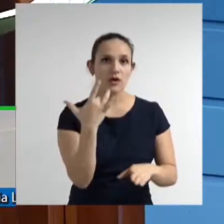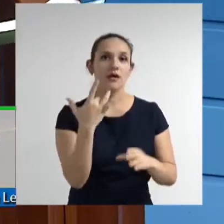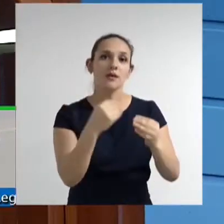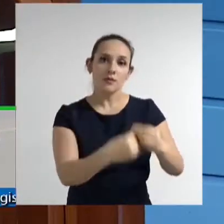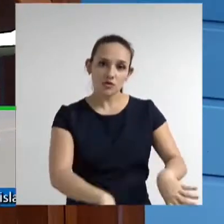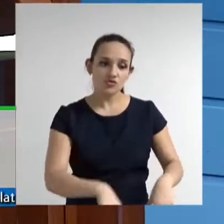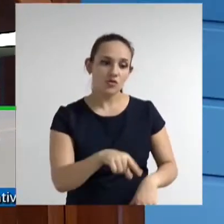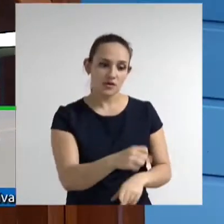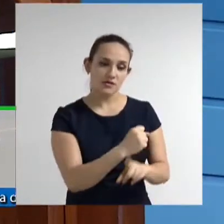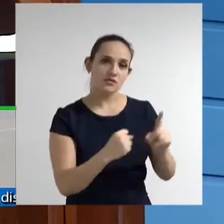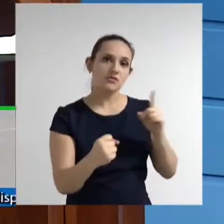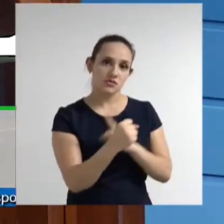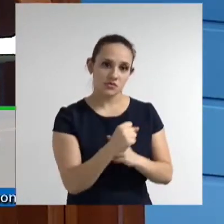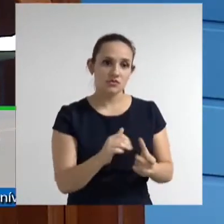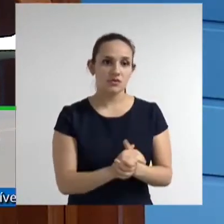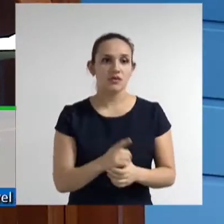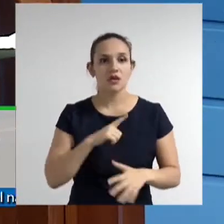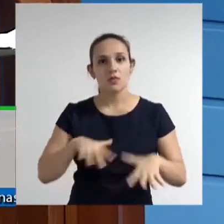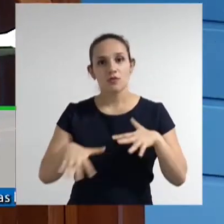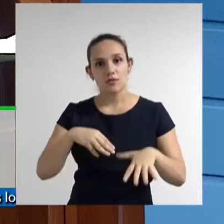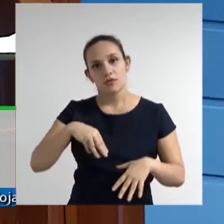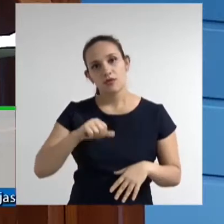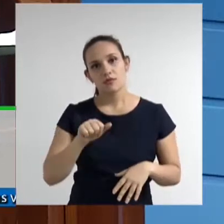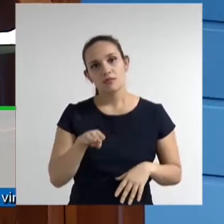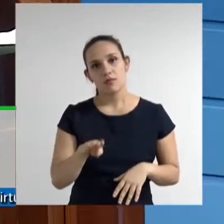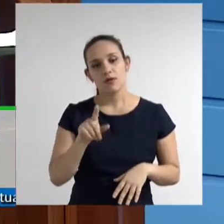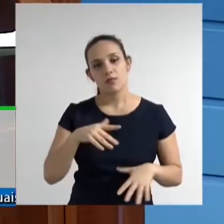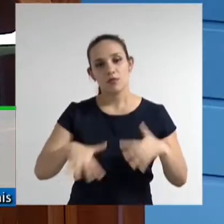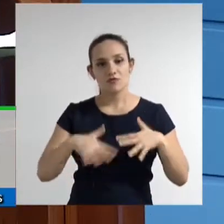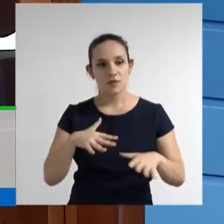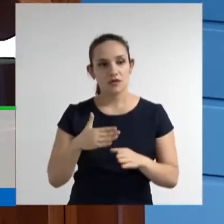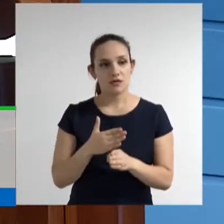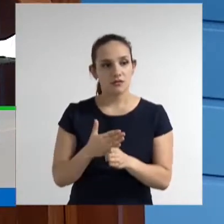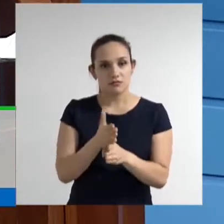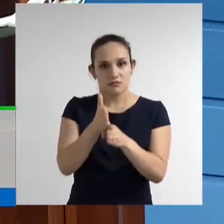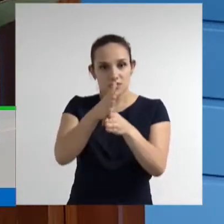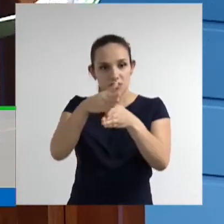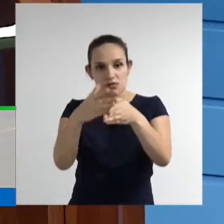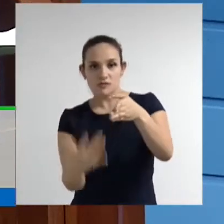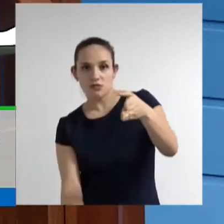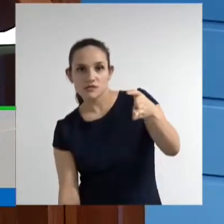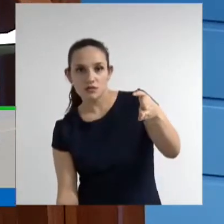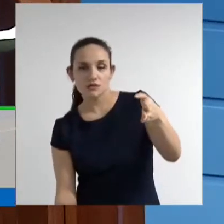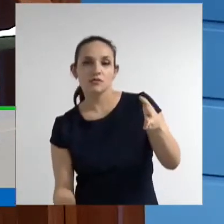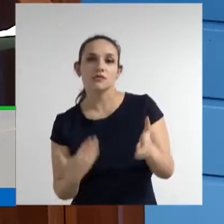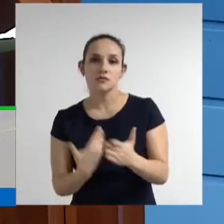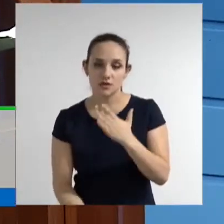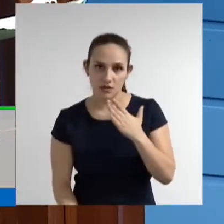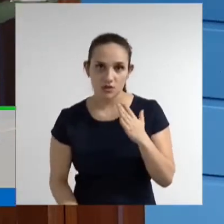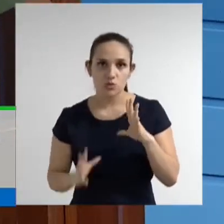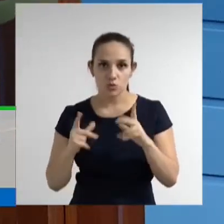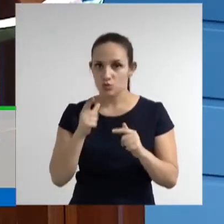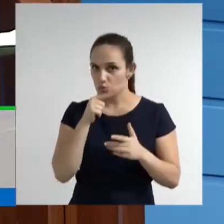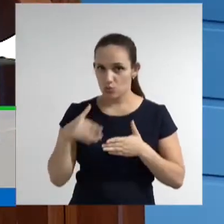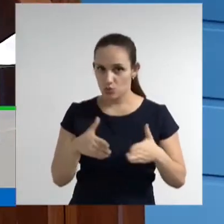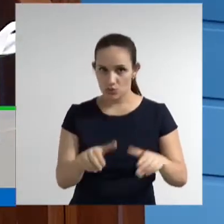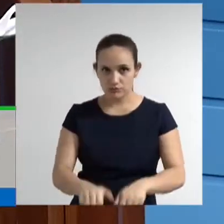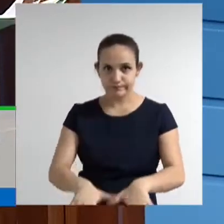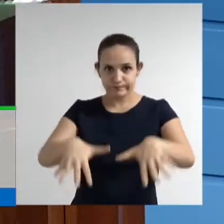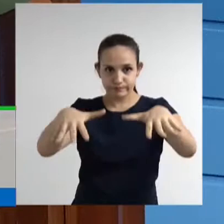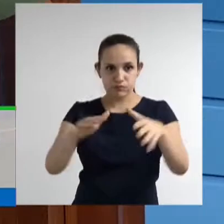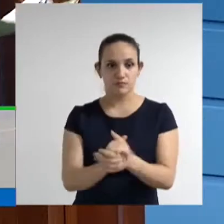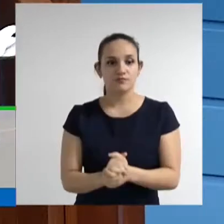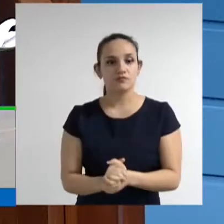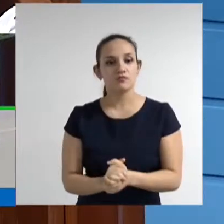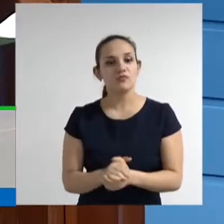MAB, que é o movimento atingido por barragem. Agora, parabéns, ouvi ontem a sua movimentação com vários prefeitos, com o prefeito de Bataiporã